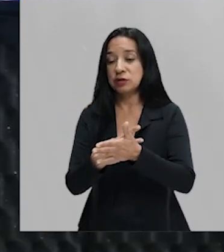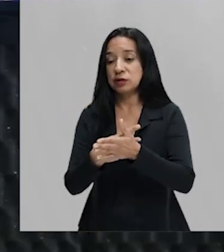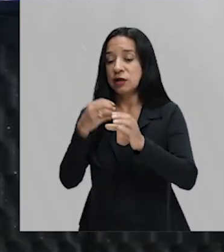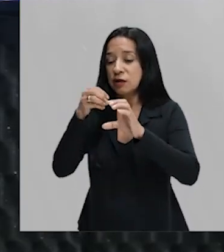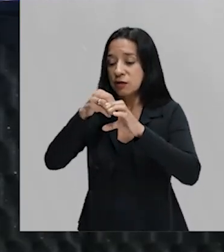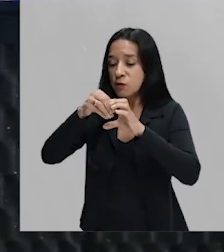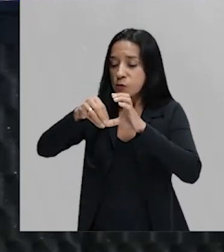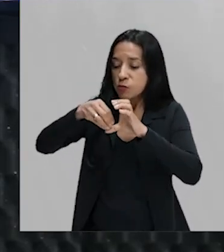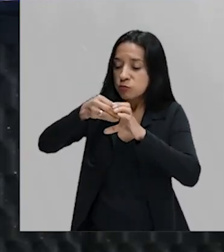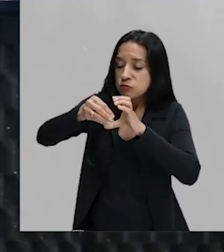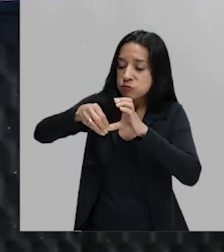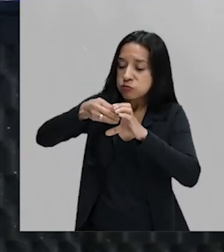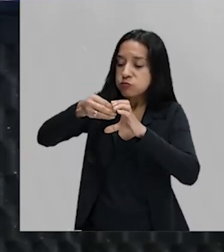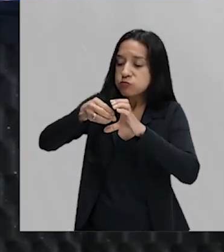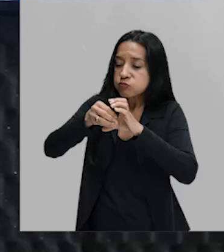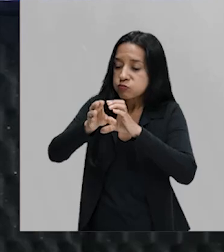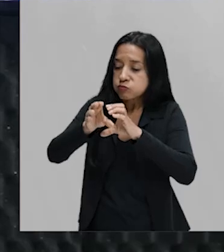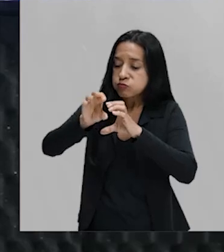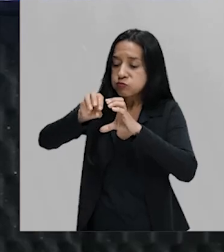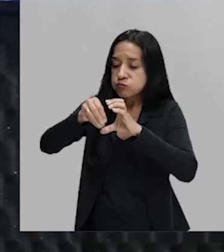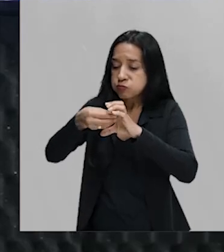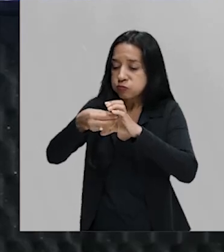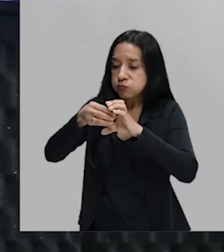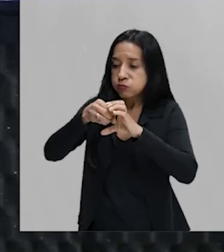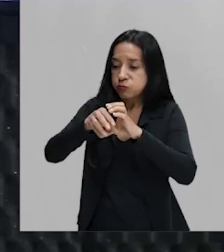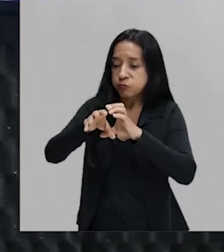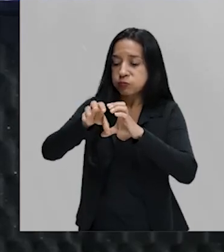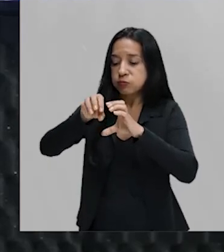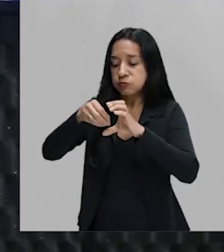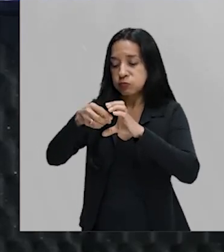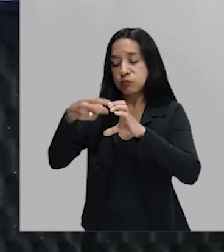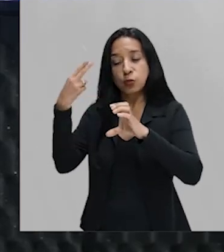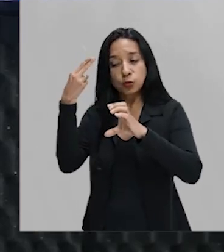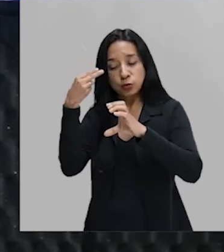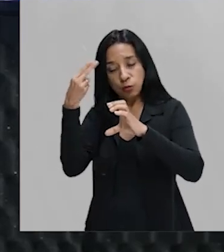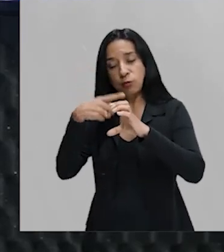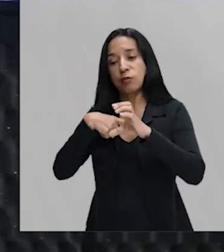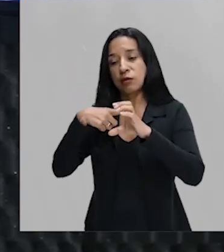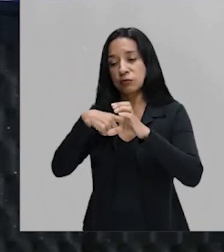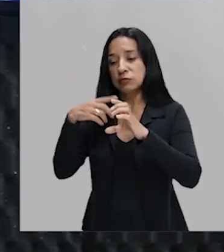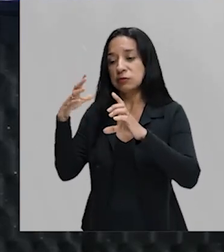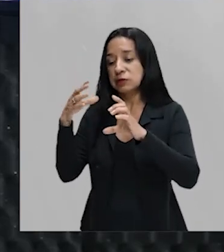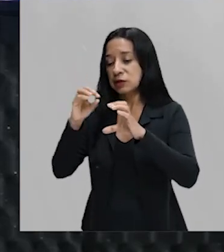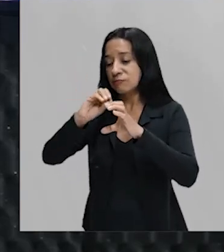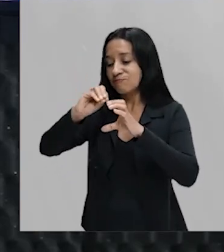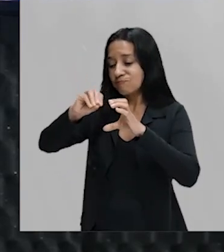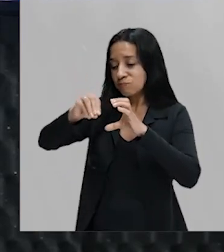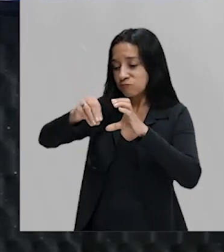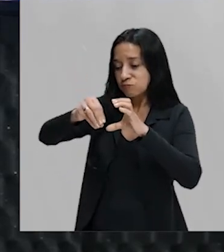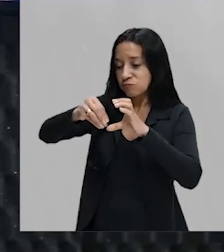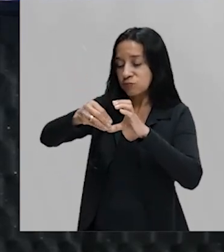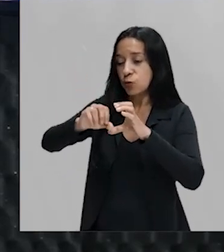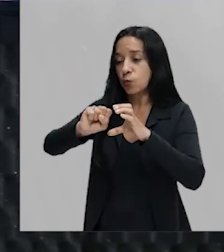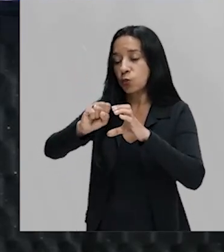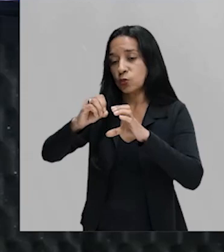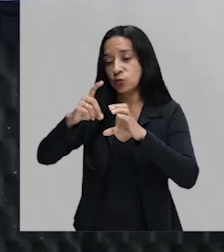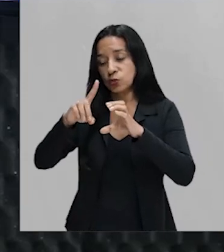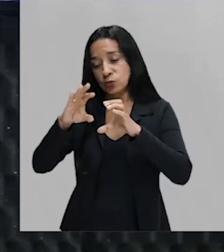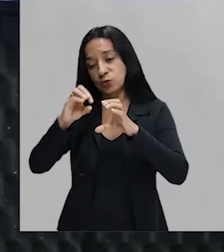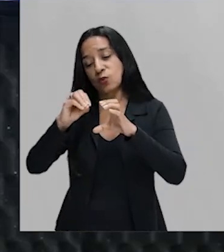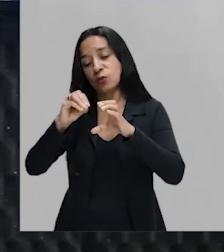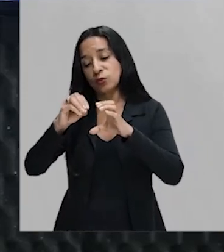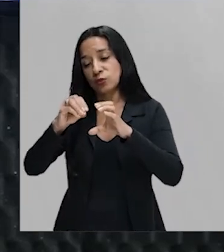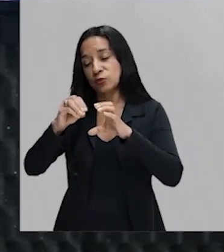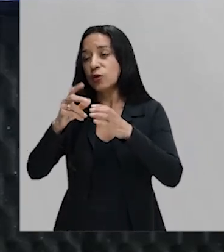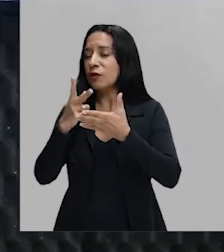tem que promover esse bombeamento. O sódio, naturalmente, já tem a tendência de quê? De entrar para a célula, porque tem